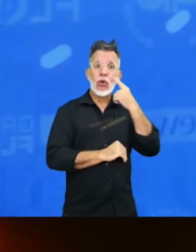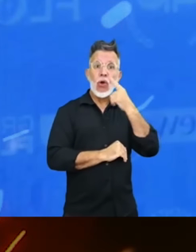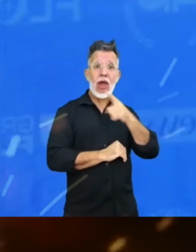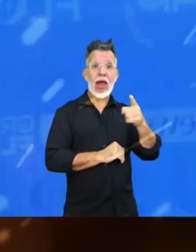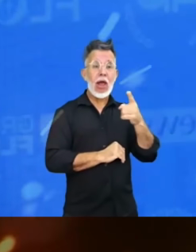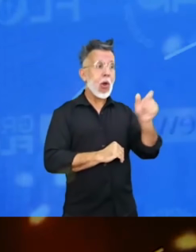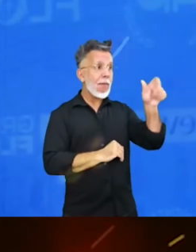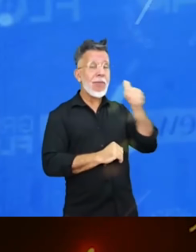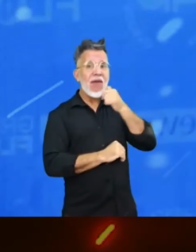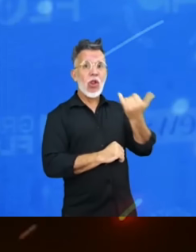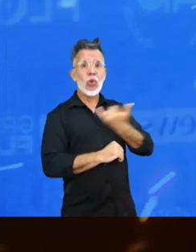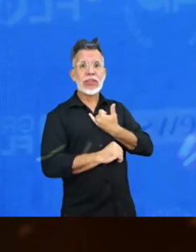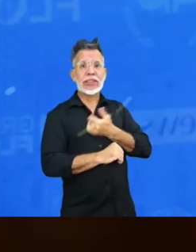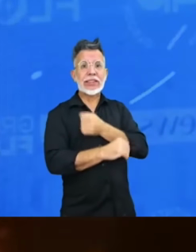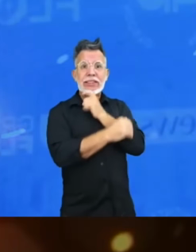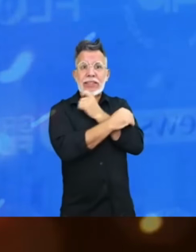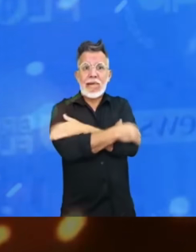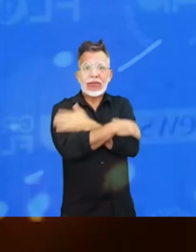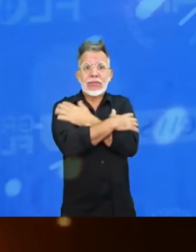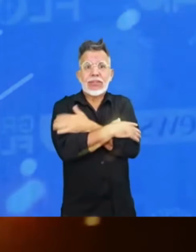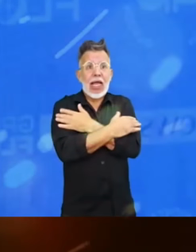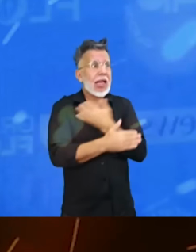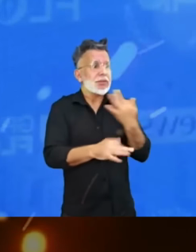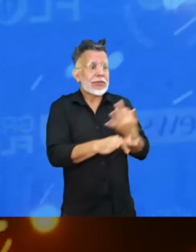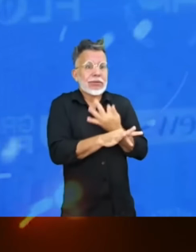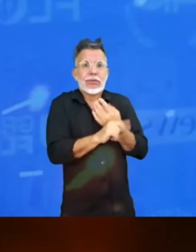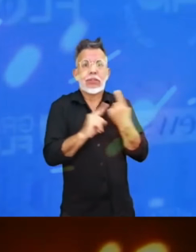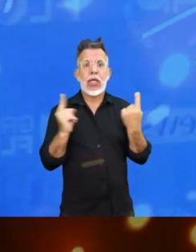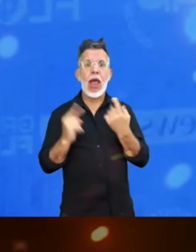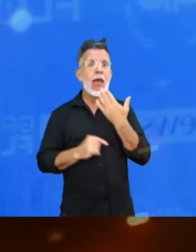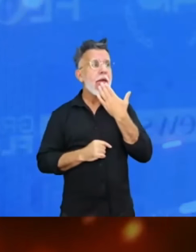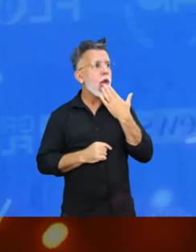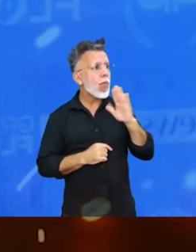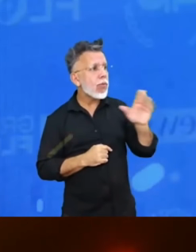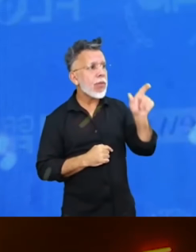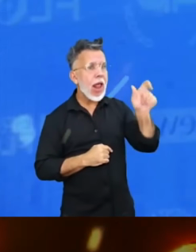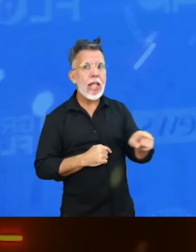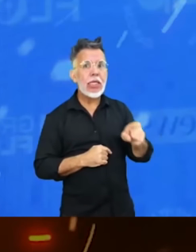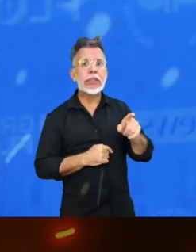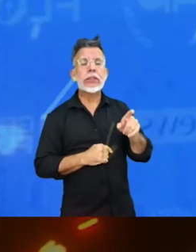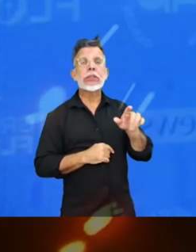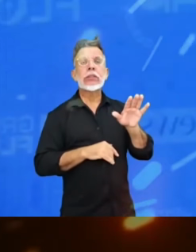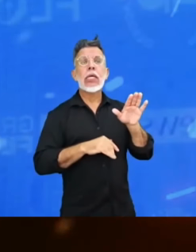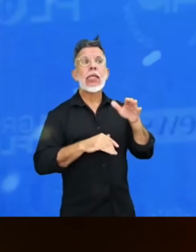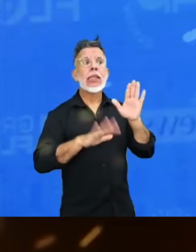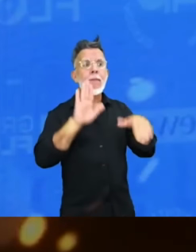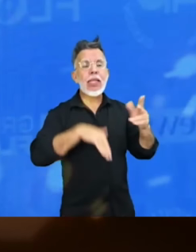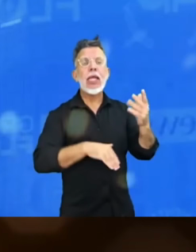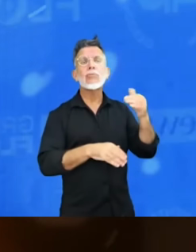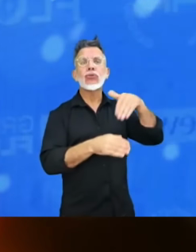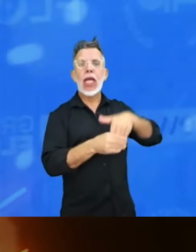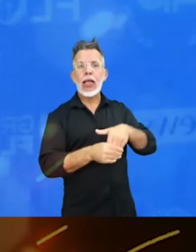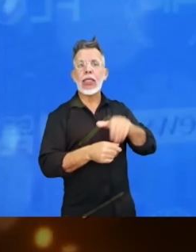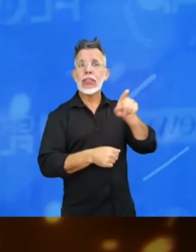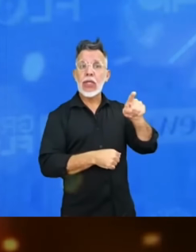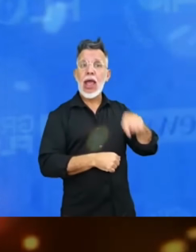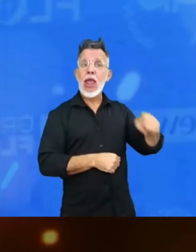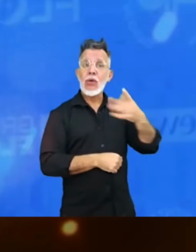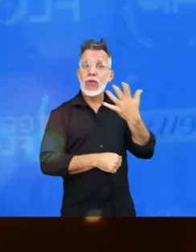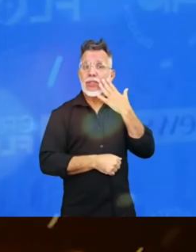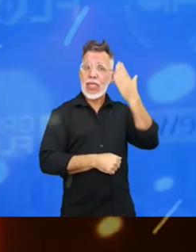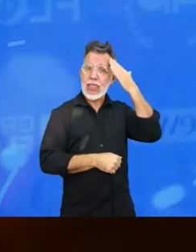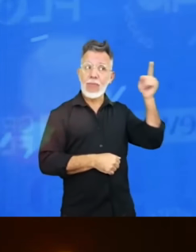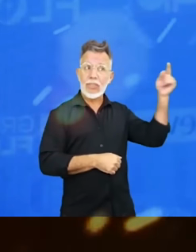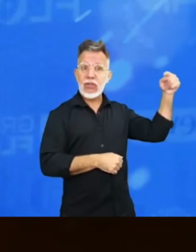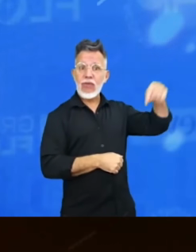guardei aquilo e prometi isso para ela e dependendo do resultado da eleição eu vou resolver isso aí eu quero que você saiba que vocês que vieram para cá acreditando nessa